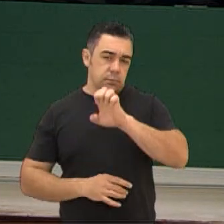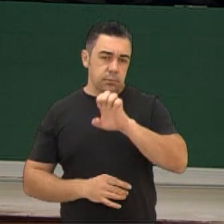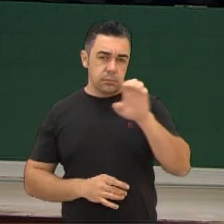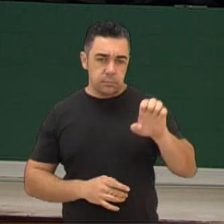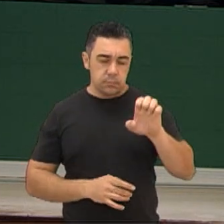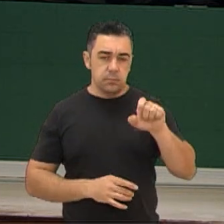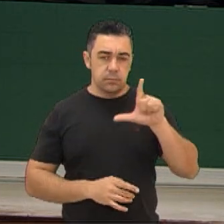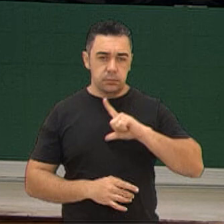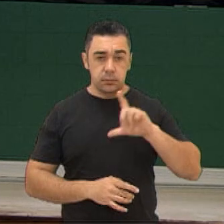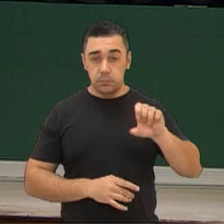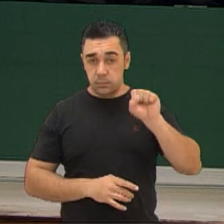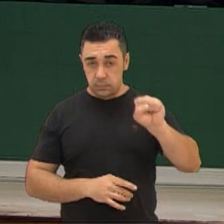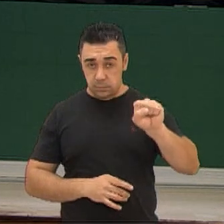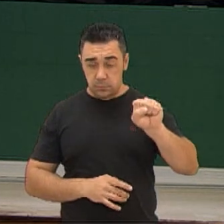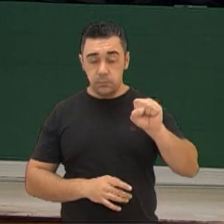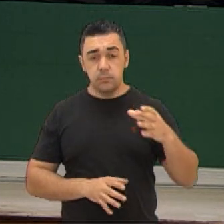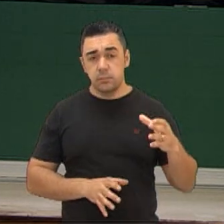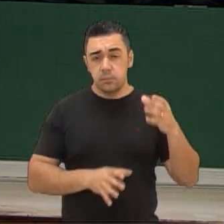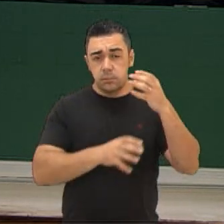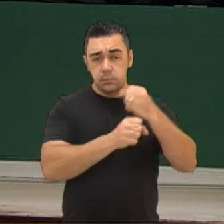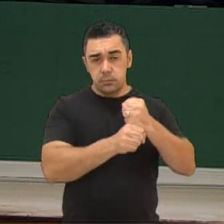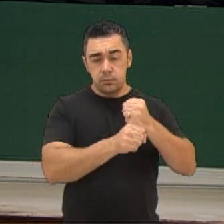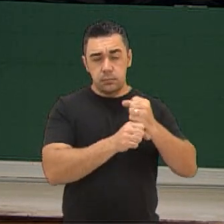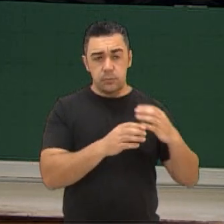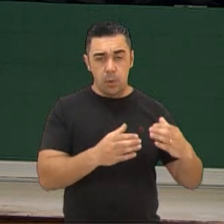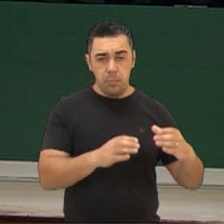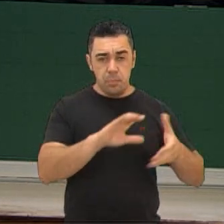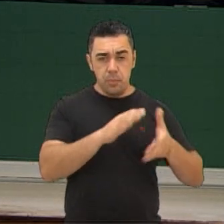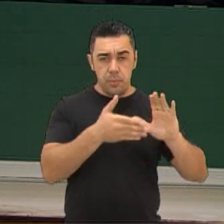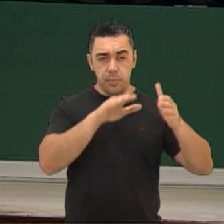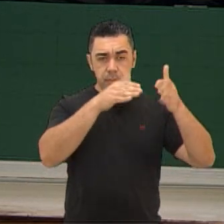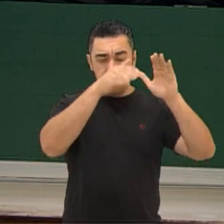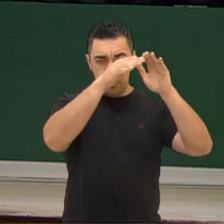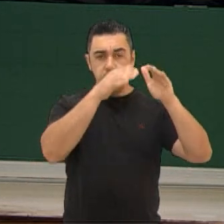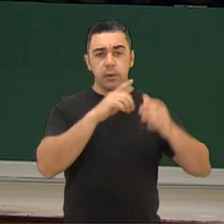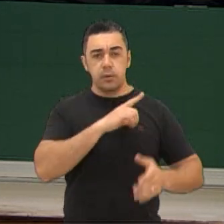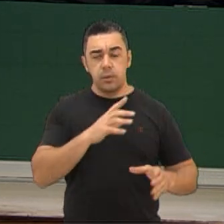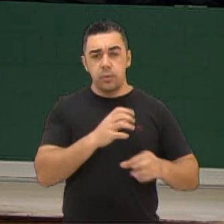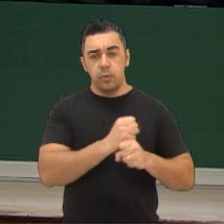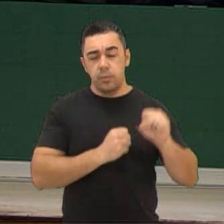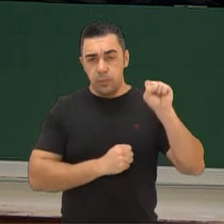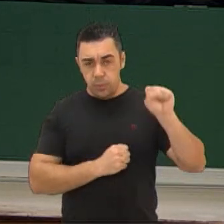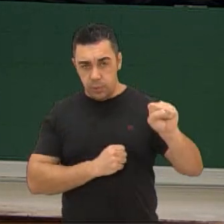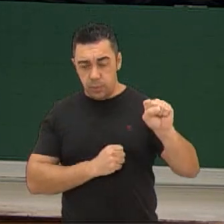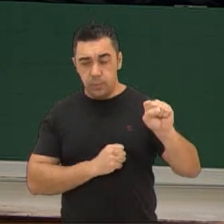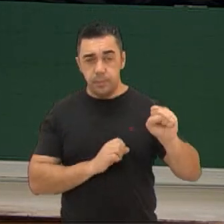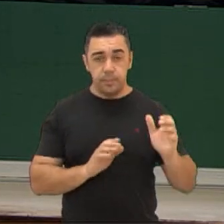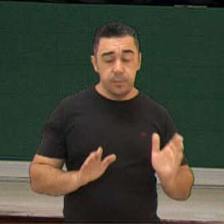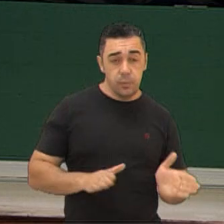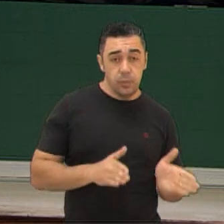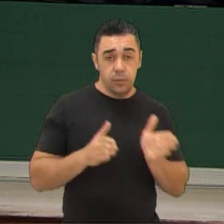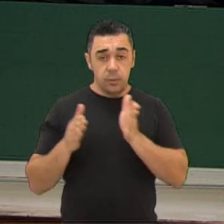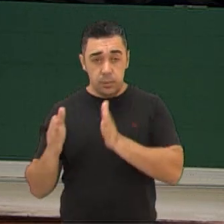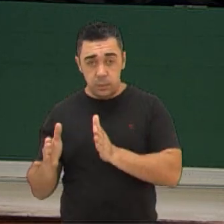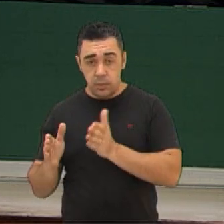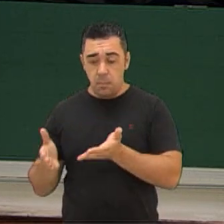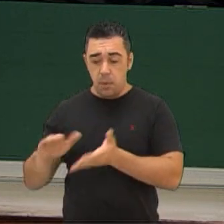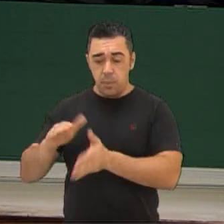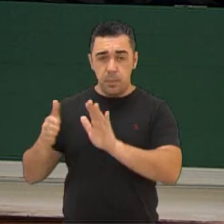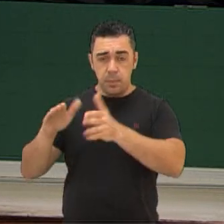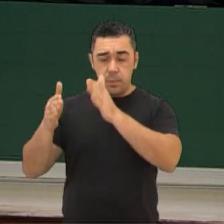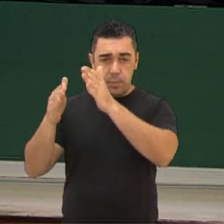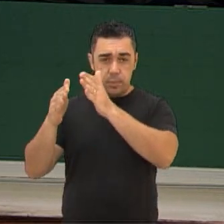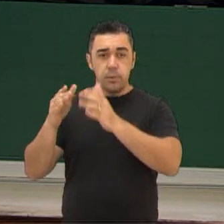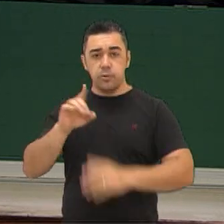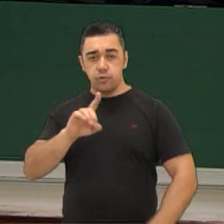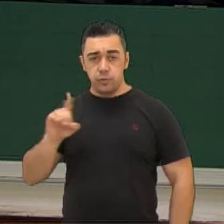soma das caixas ali, elas somadas representam o valor 8. E o lado direito,